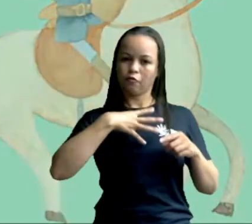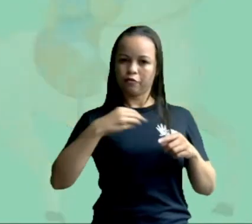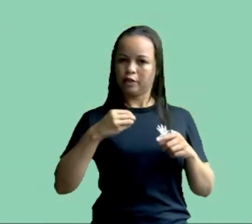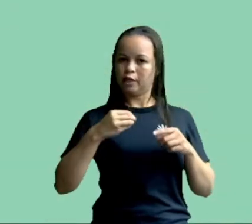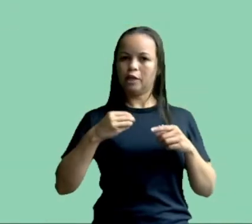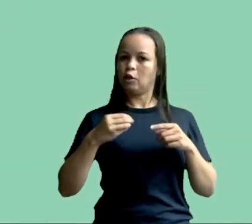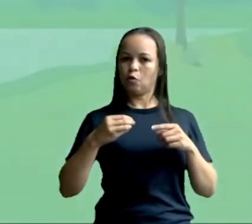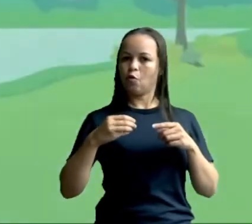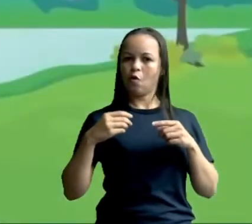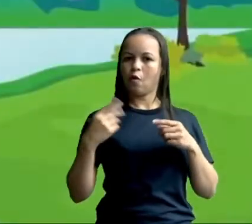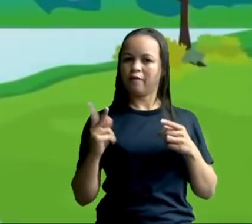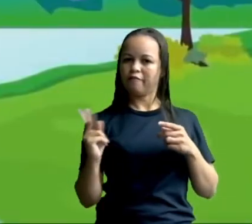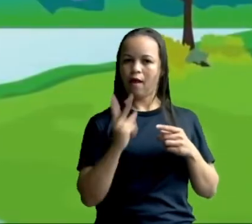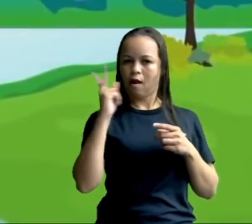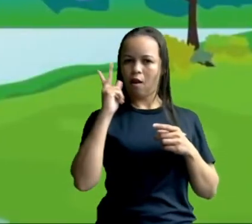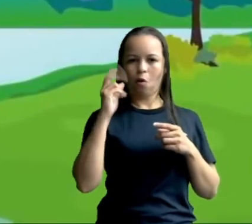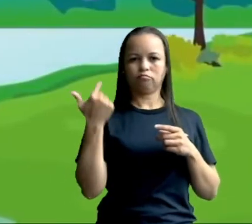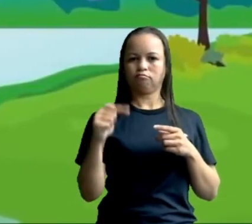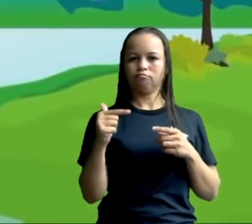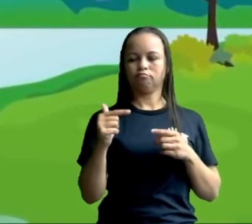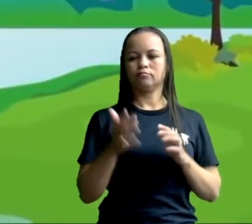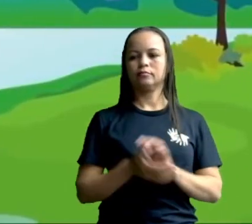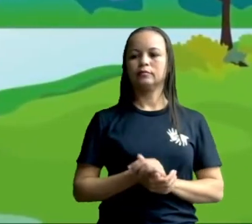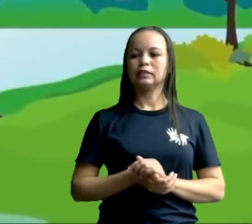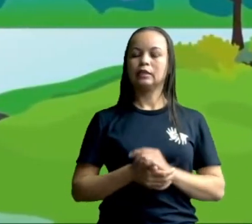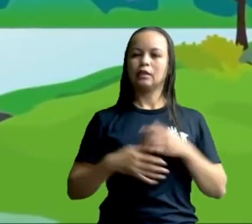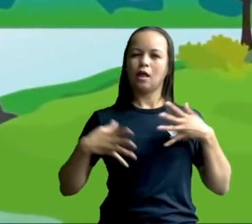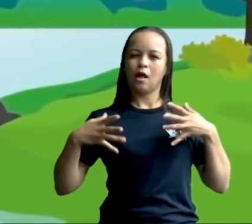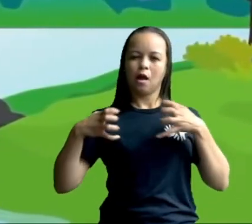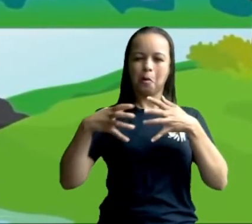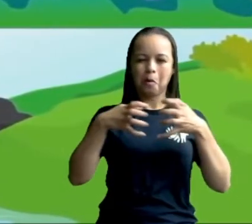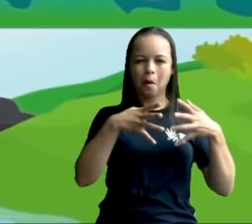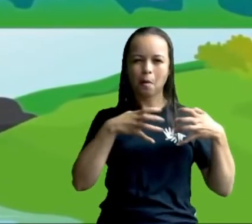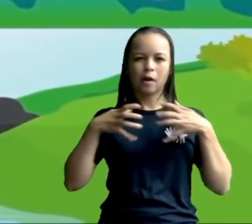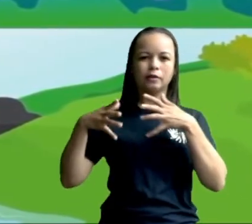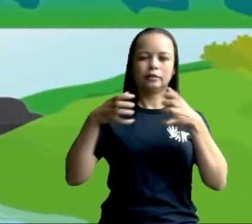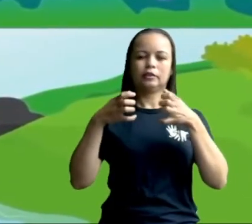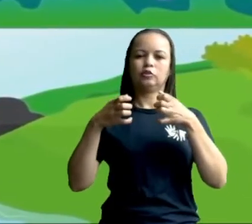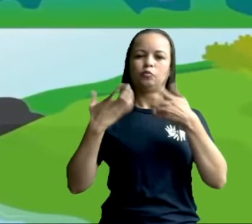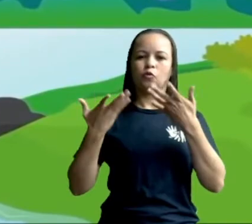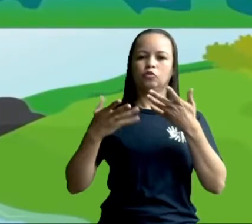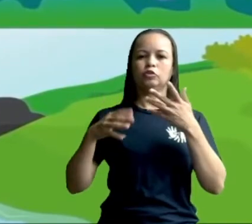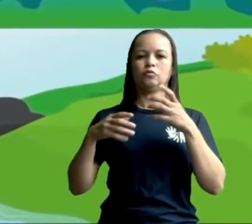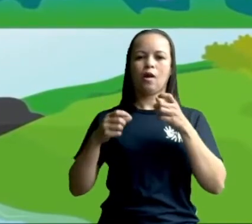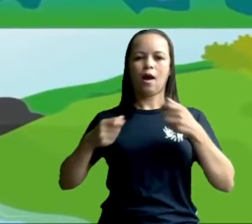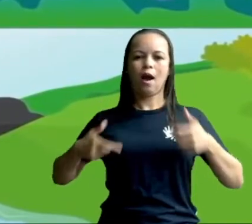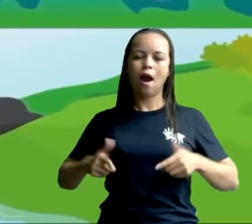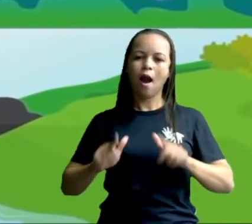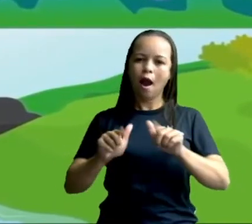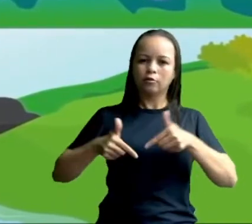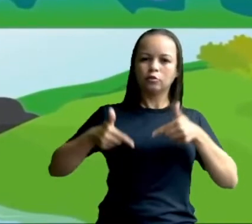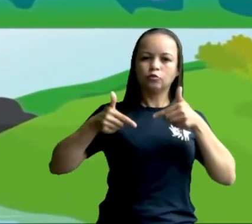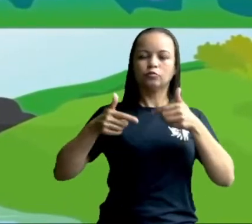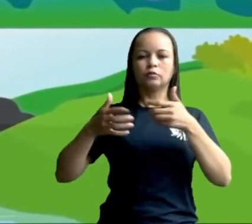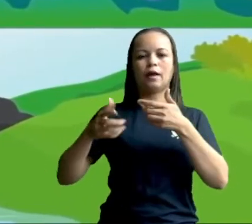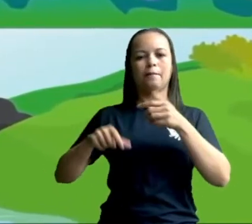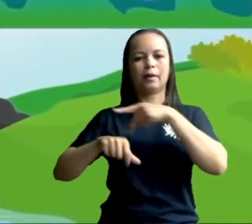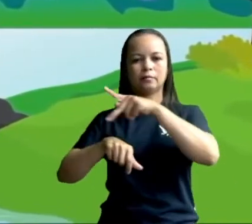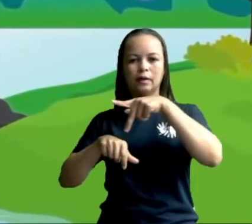valeria. Diante a todo esse conflito e disposto a lutar pelo país, no dia 7 de setembro